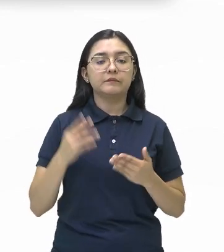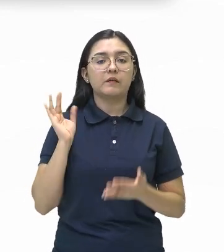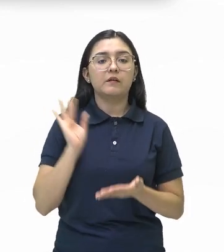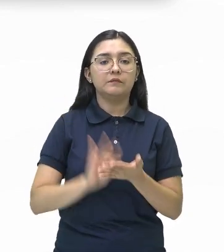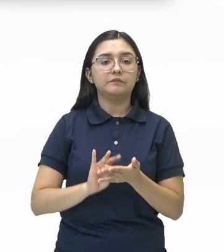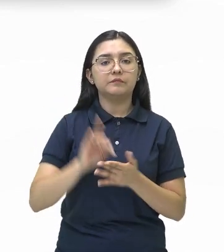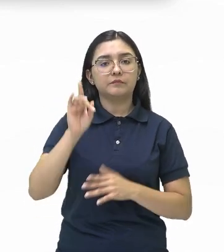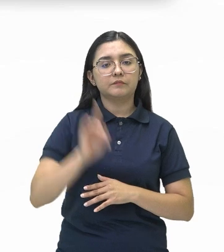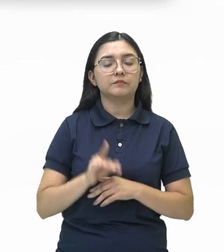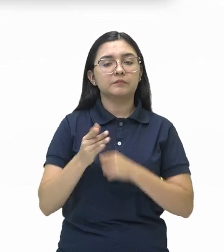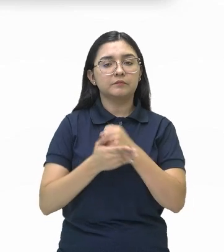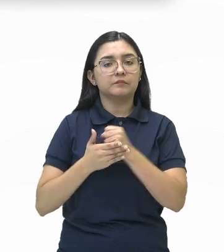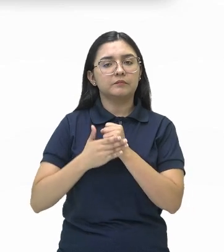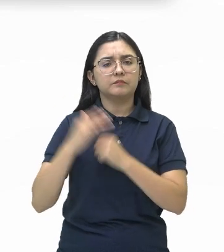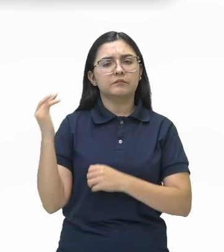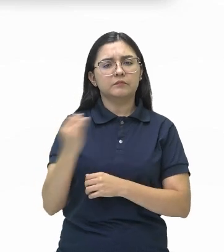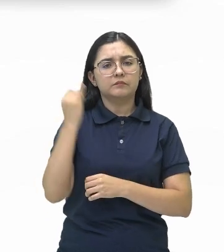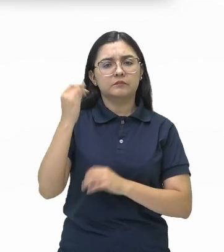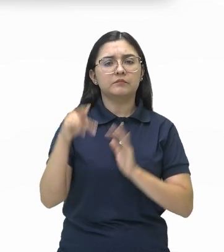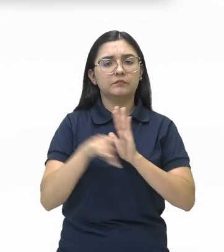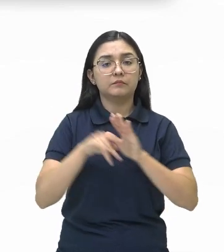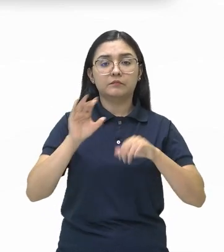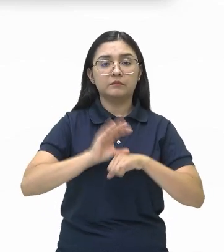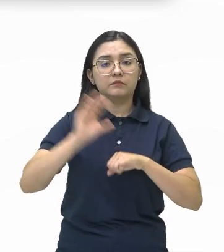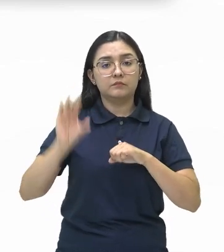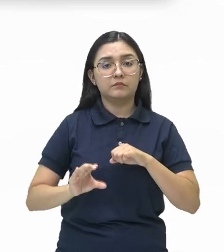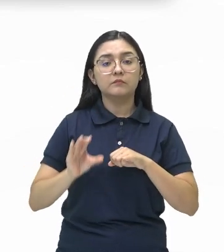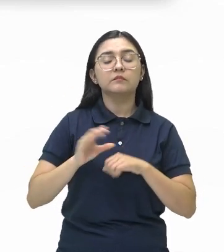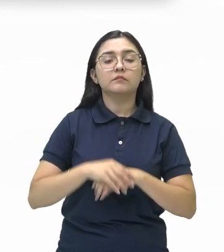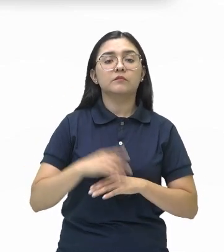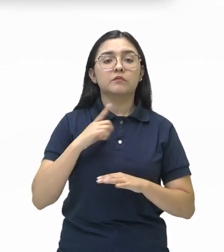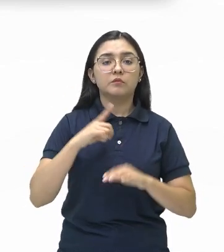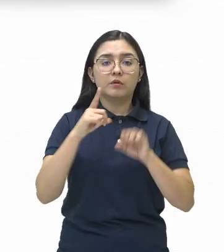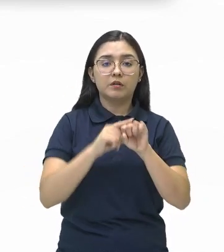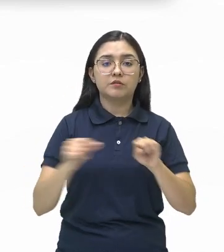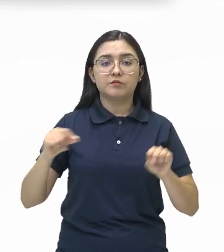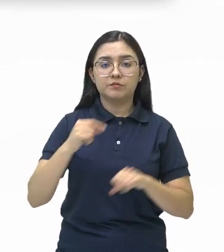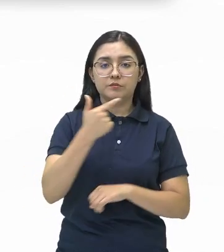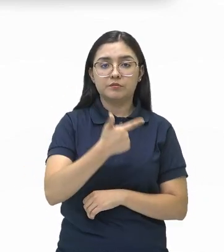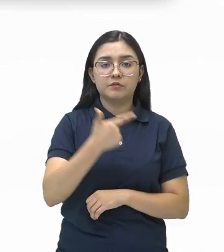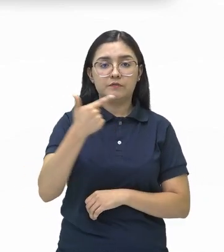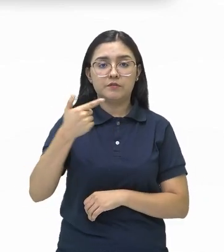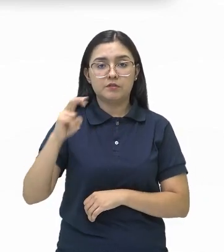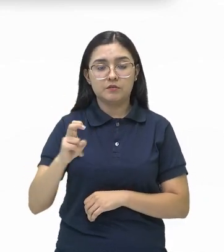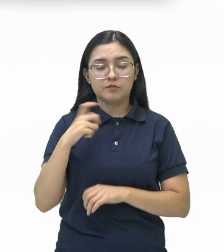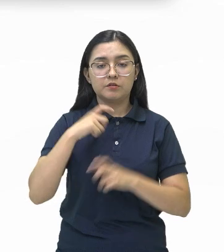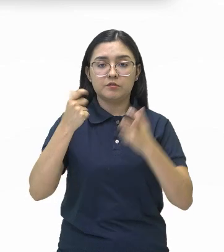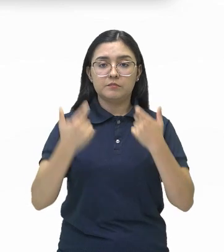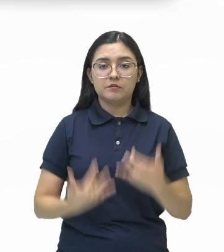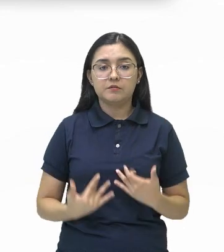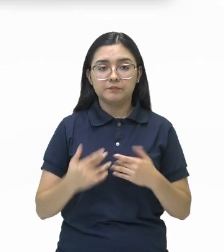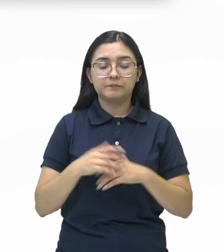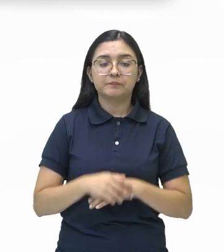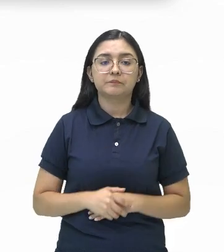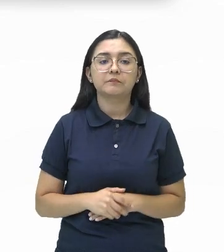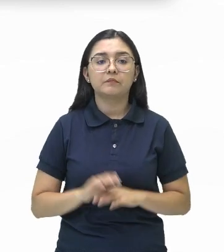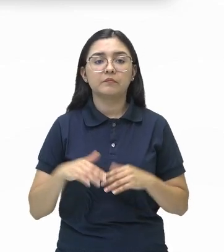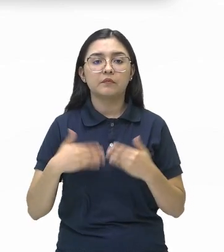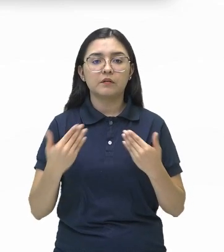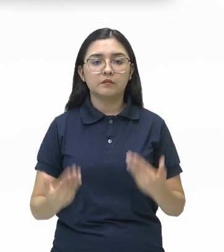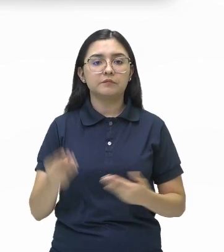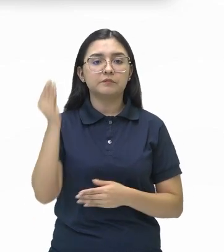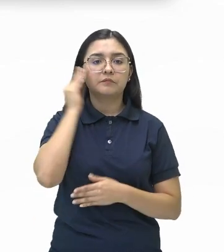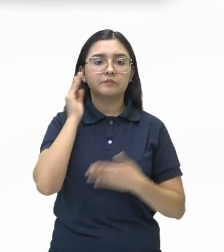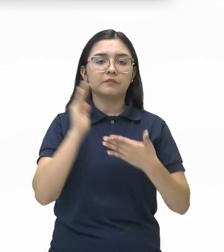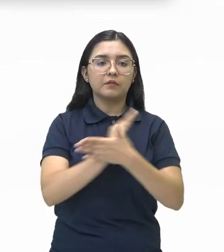como um princípio fundamental na Constituição, nesse artigo 225 que nós estamos falando aqui sobre ele. Então, vamos